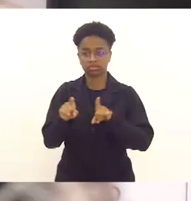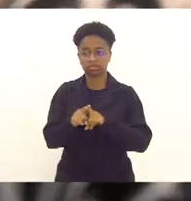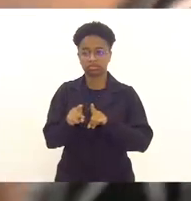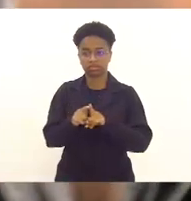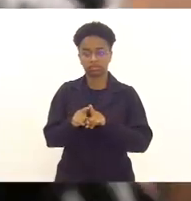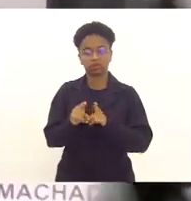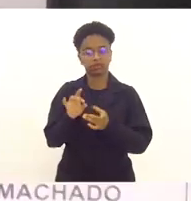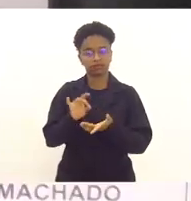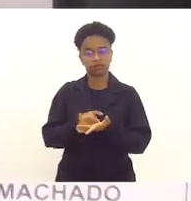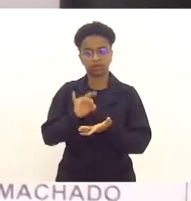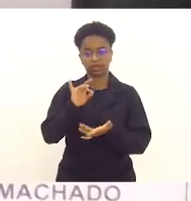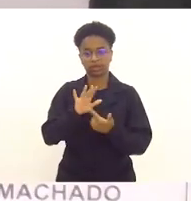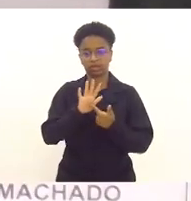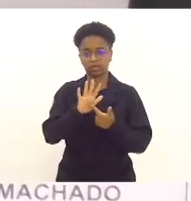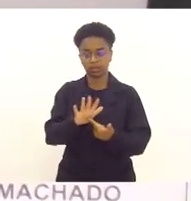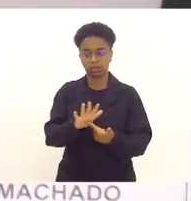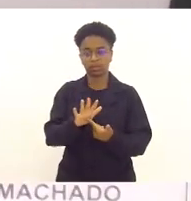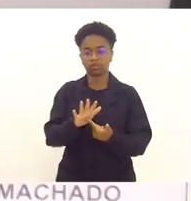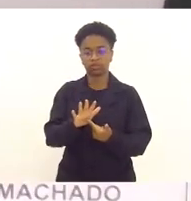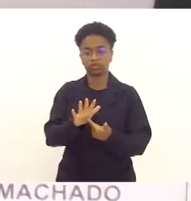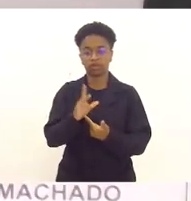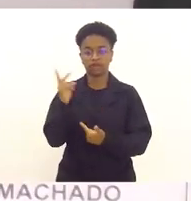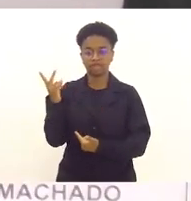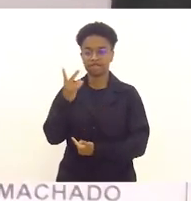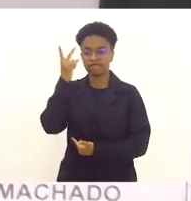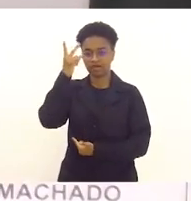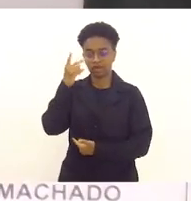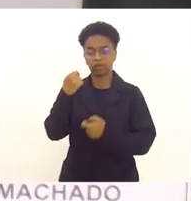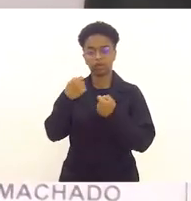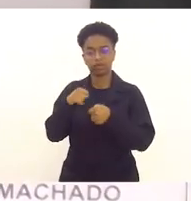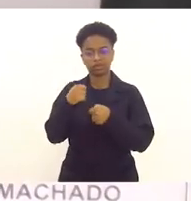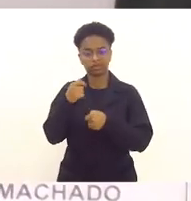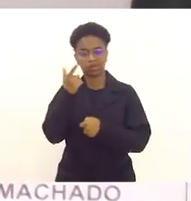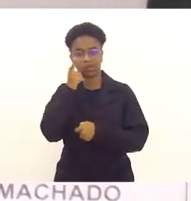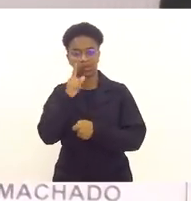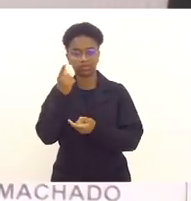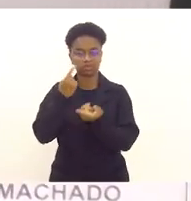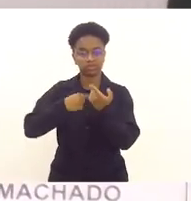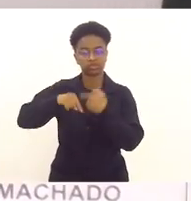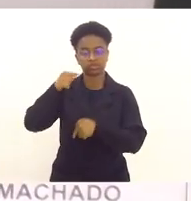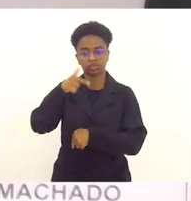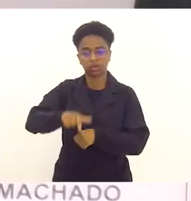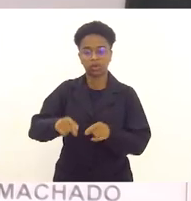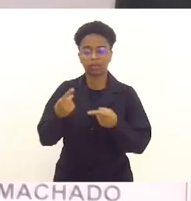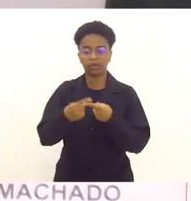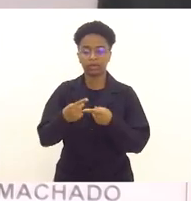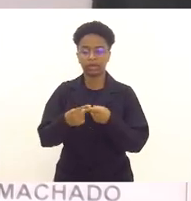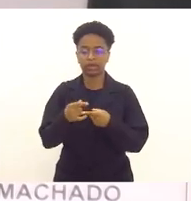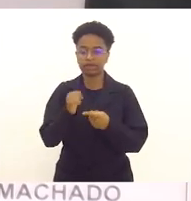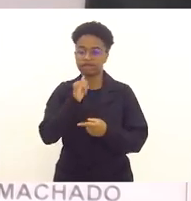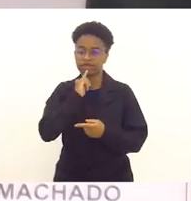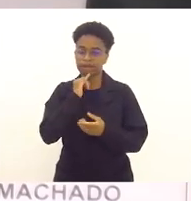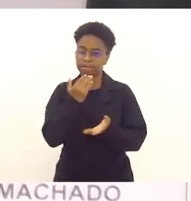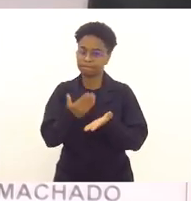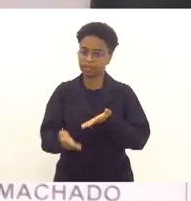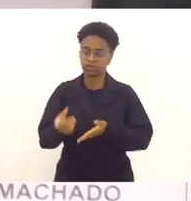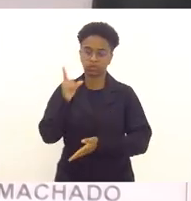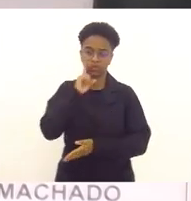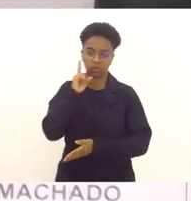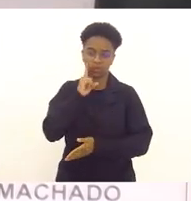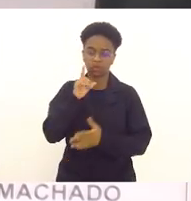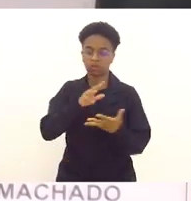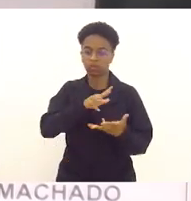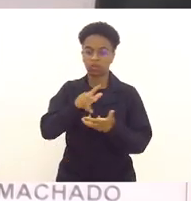realmente o resgate desses valores que infelizmente estão se perdendo no dia a dia nesse mundo de